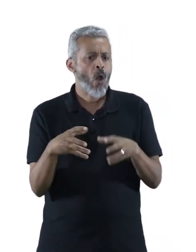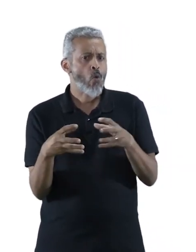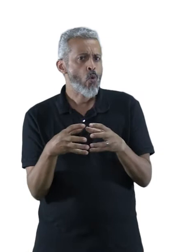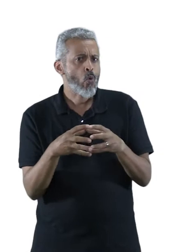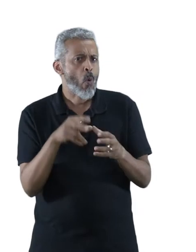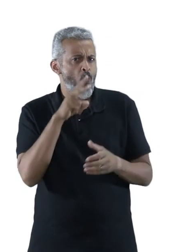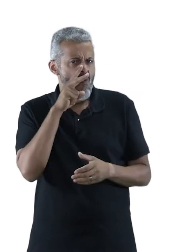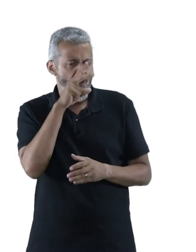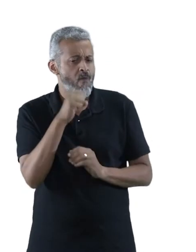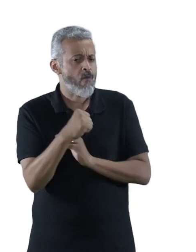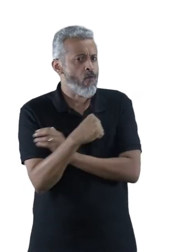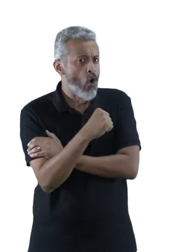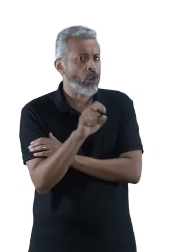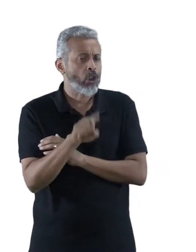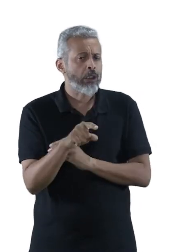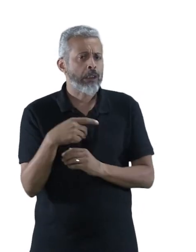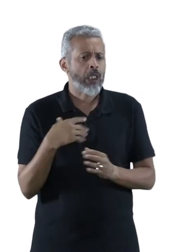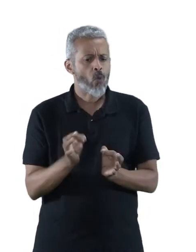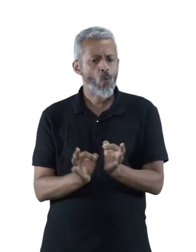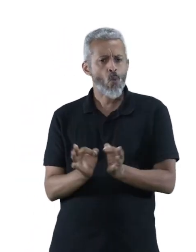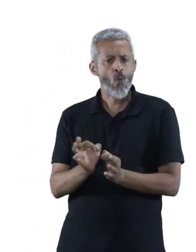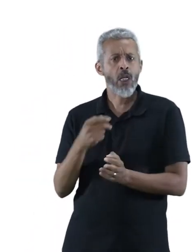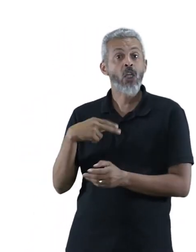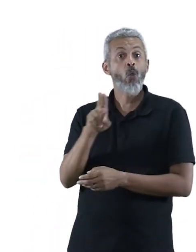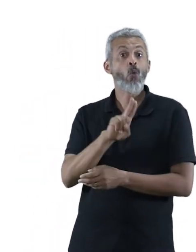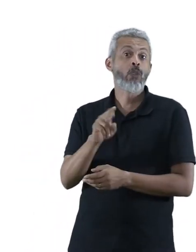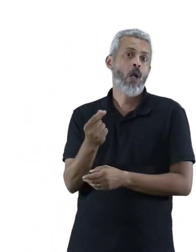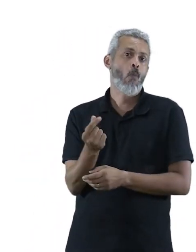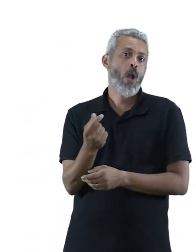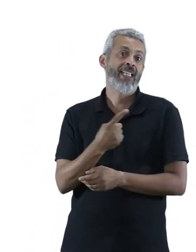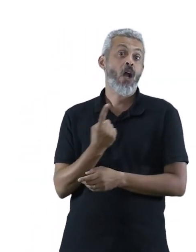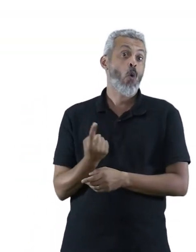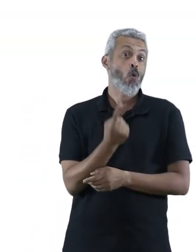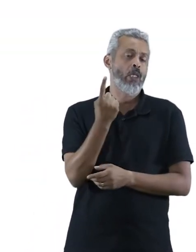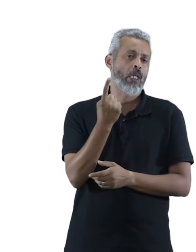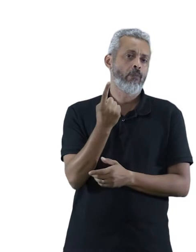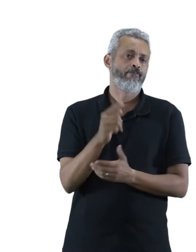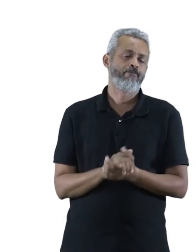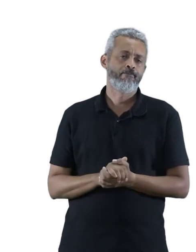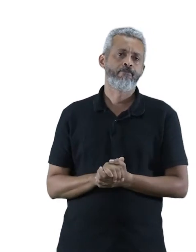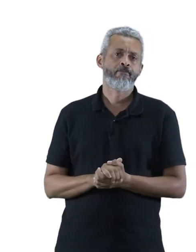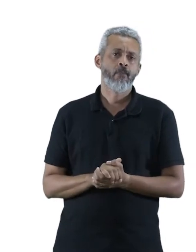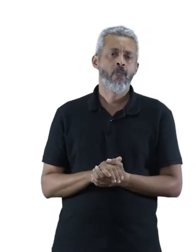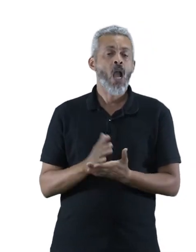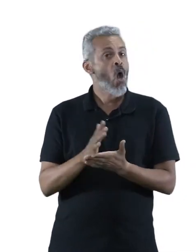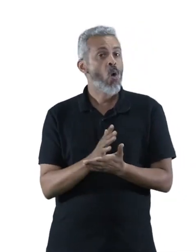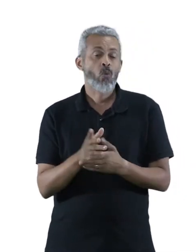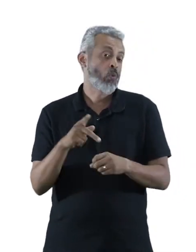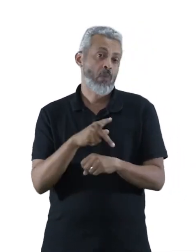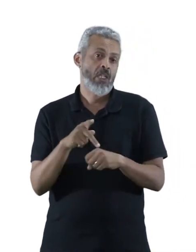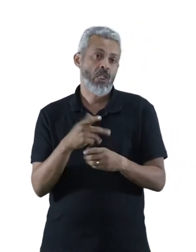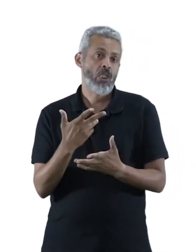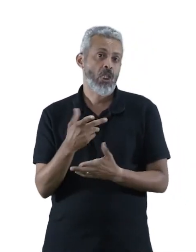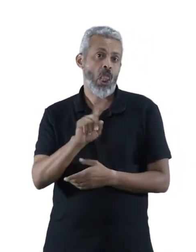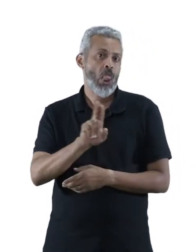forte, muito ajustada, que utiliza, inclusive, uma moeda única. Eu sei que nem todos os países utilizam